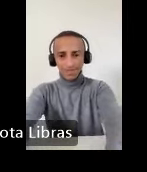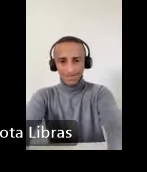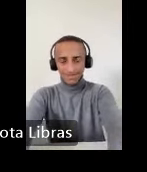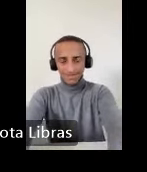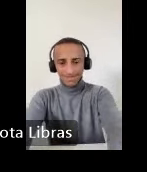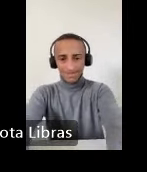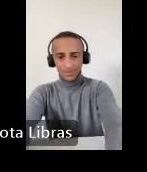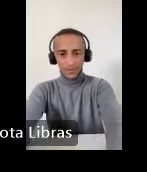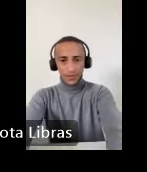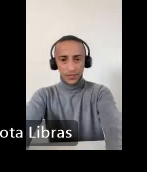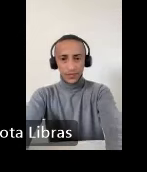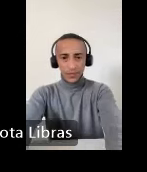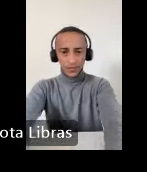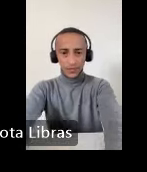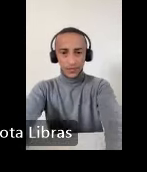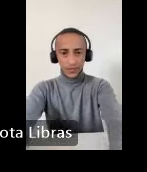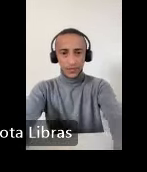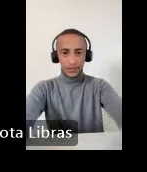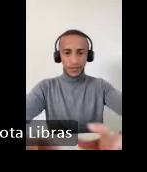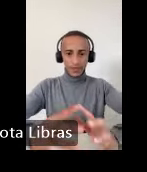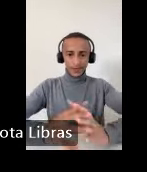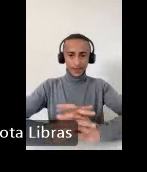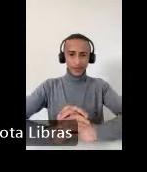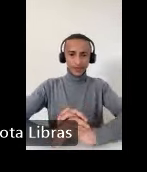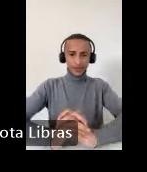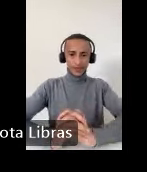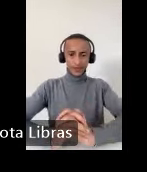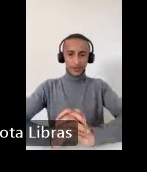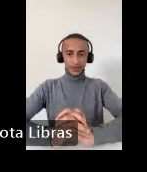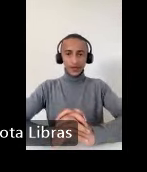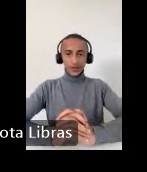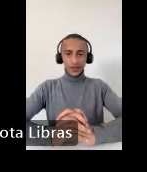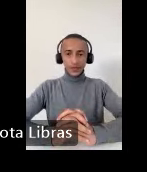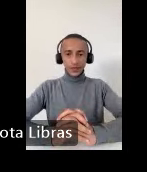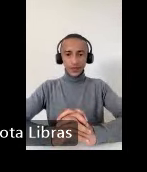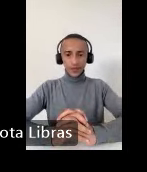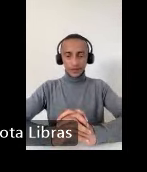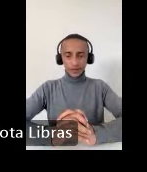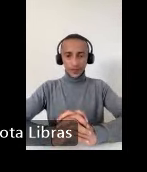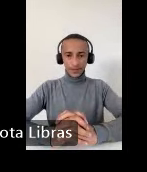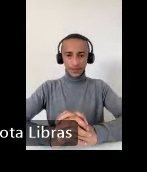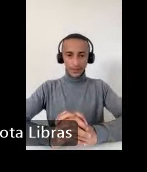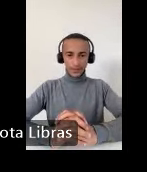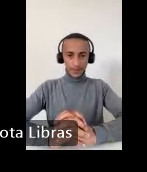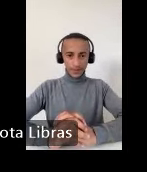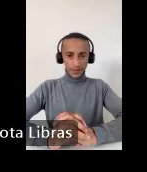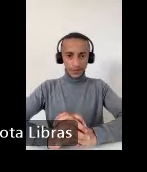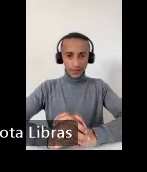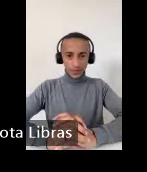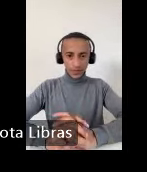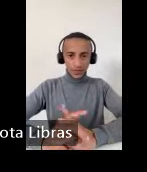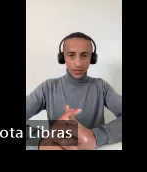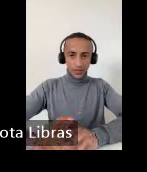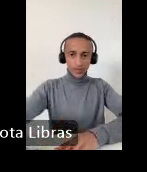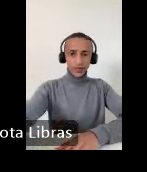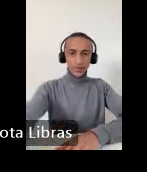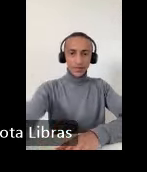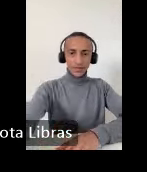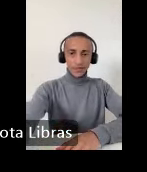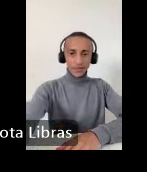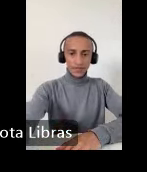cultura que de fato assume as responsabilidades lembrando sempre claro da da das das atribuições que cada um de nós